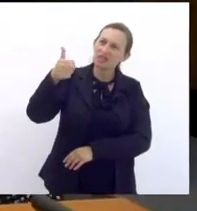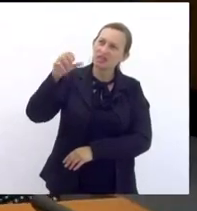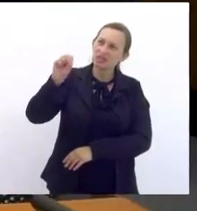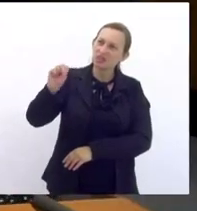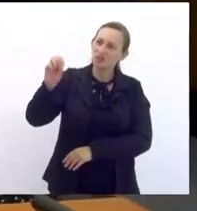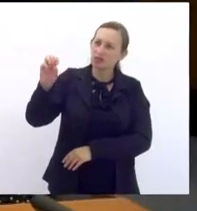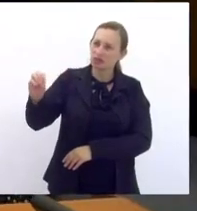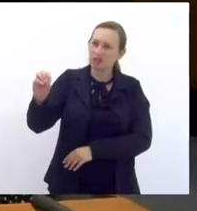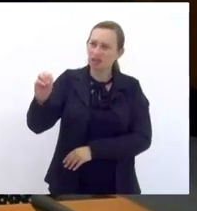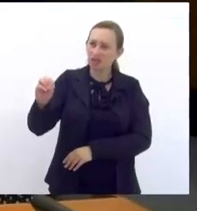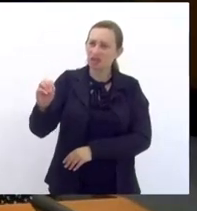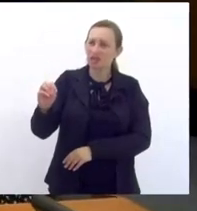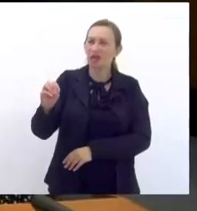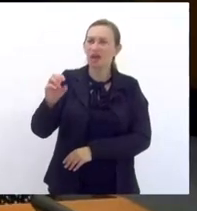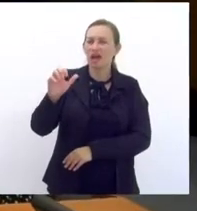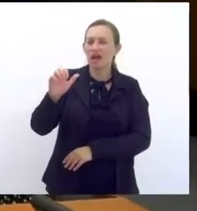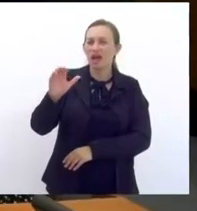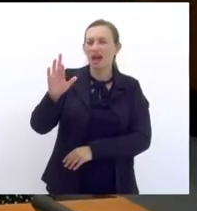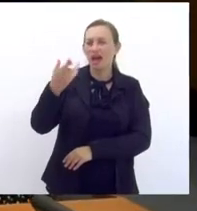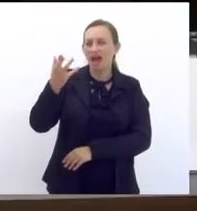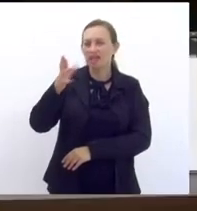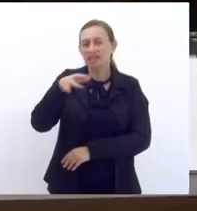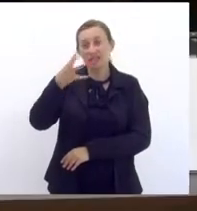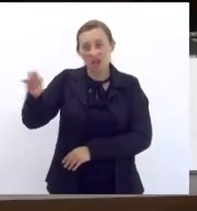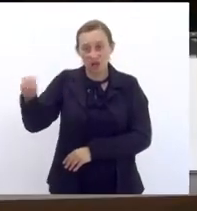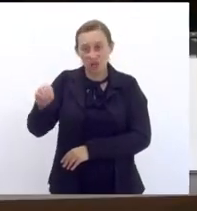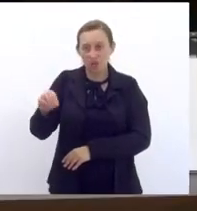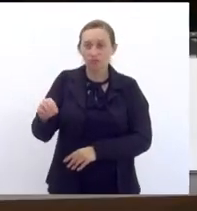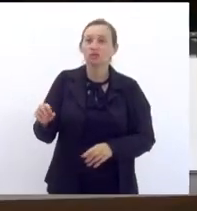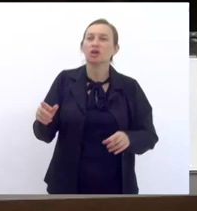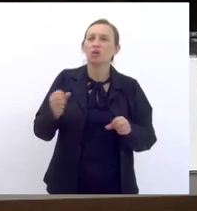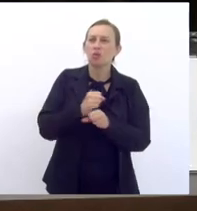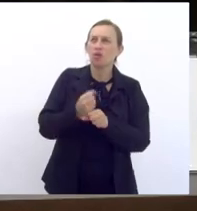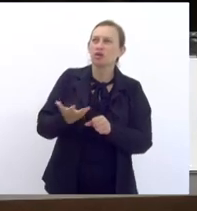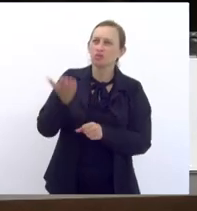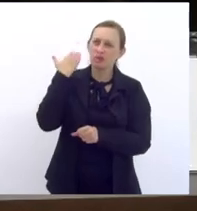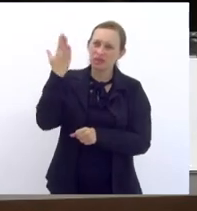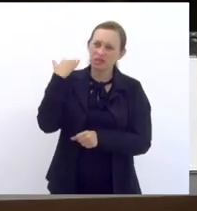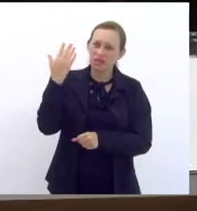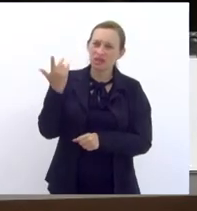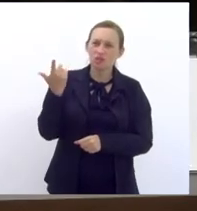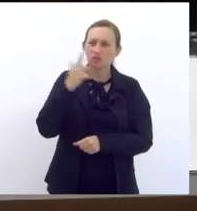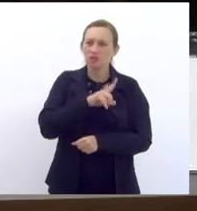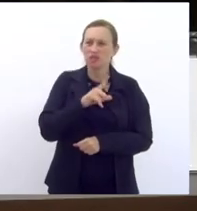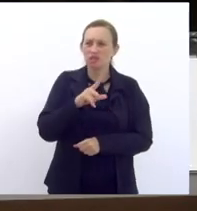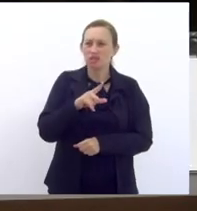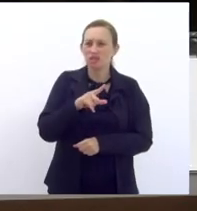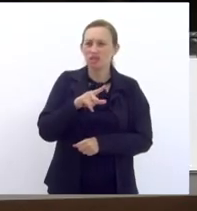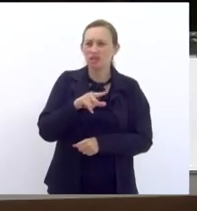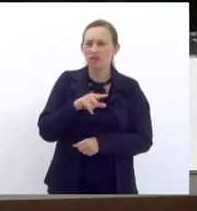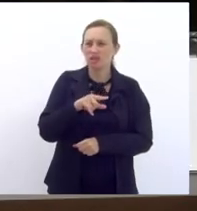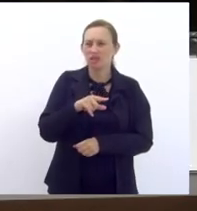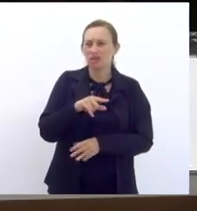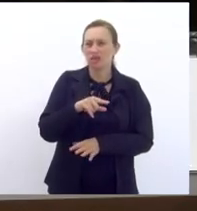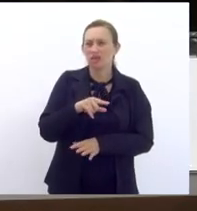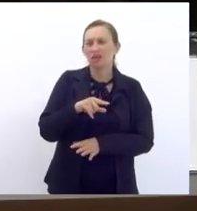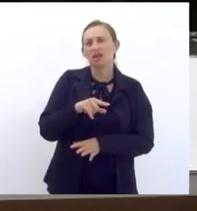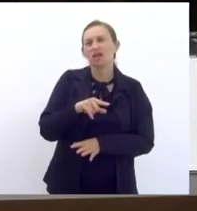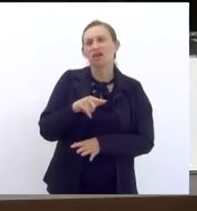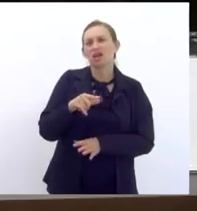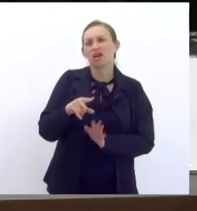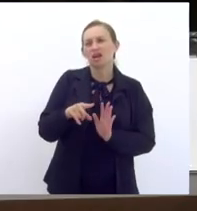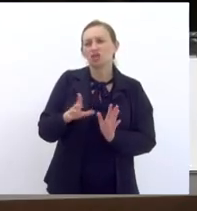toneladas de ração ano passado vocês terem uma ideia eu só consegui ajudar mal com 40 toneladas se a gente juntasse